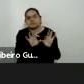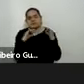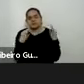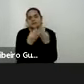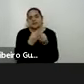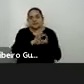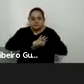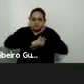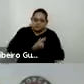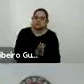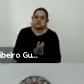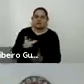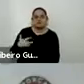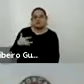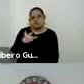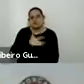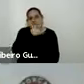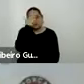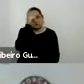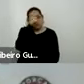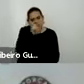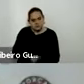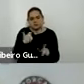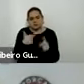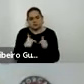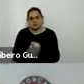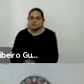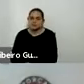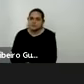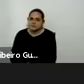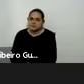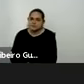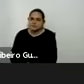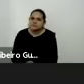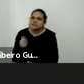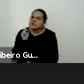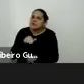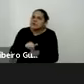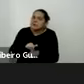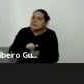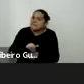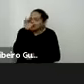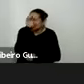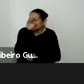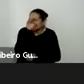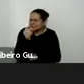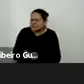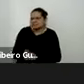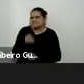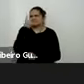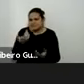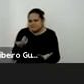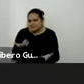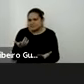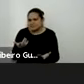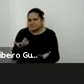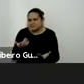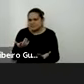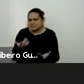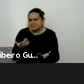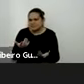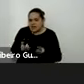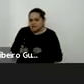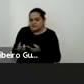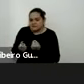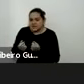trabalhador. Doutor... E o que mais ainda impressiona é que a Federação da Indústria do Estado de São Paulo